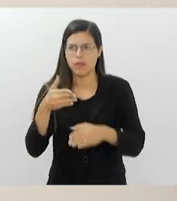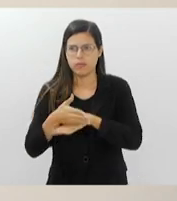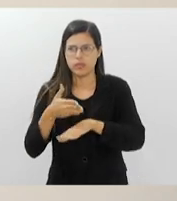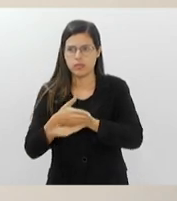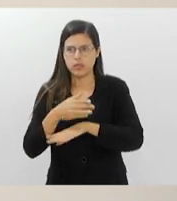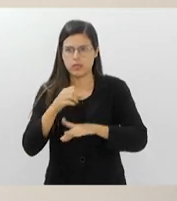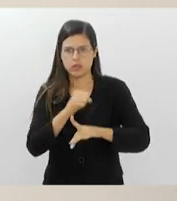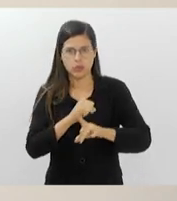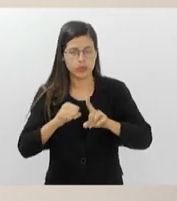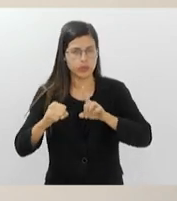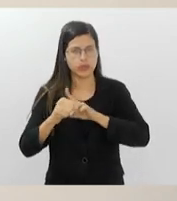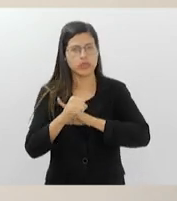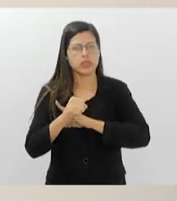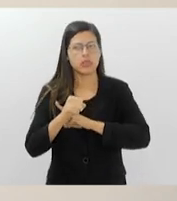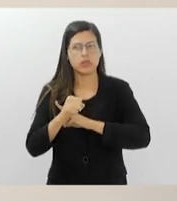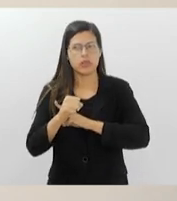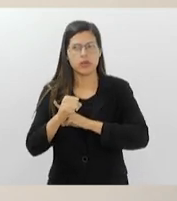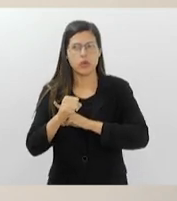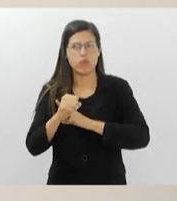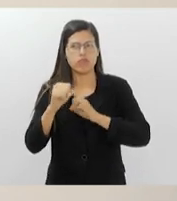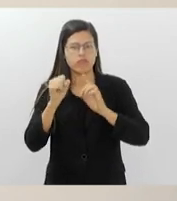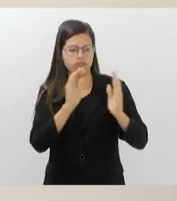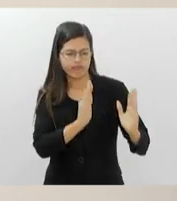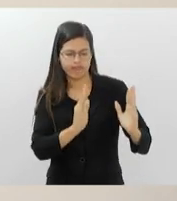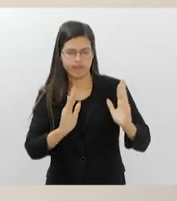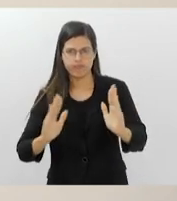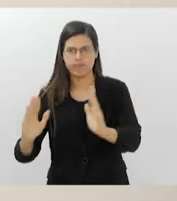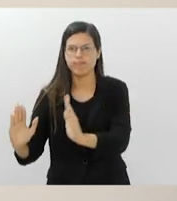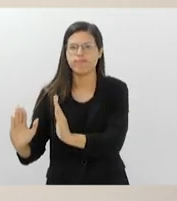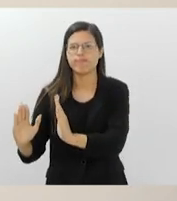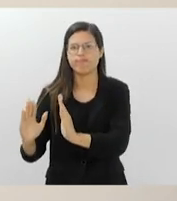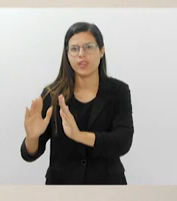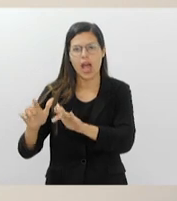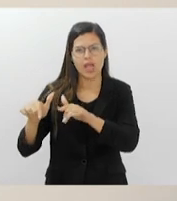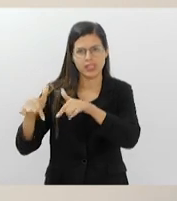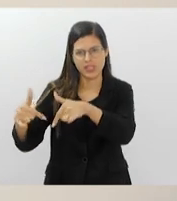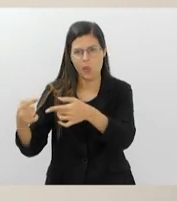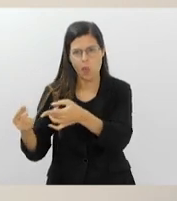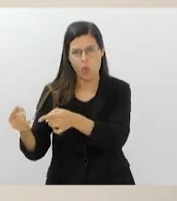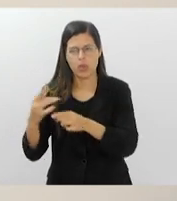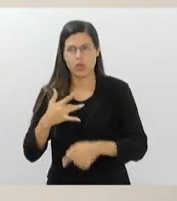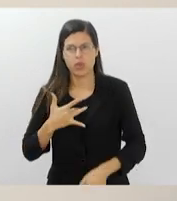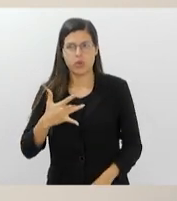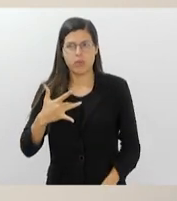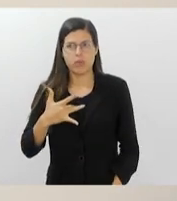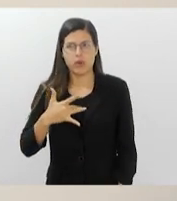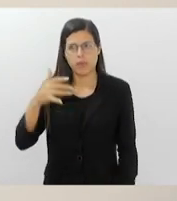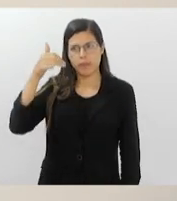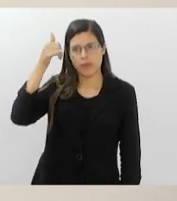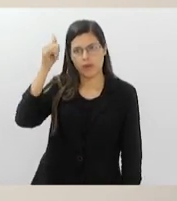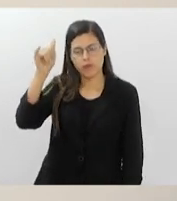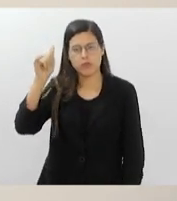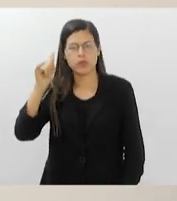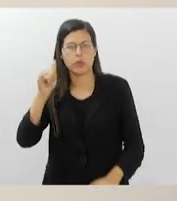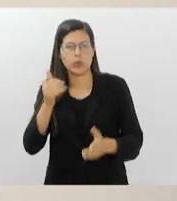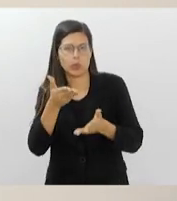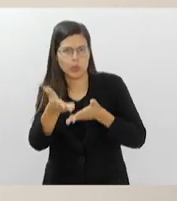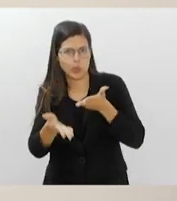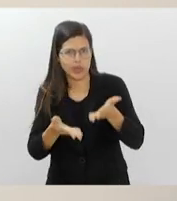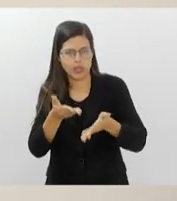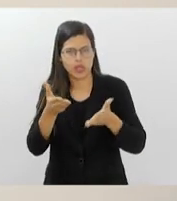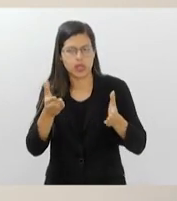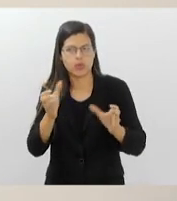social ela faz parte de todas as etapas da resposta à tuberculose Então tá na prevenção e cuidado integrado centrado na